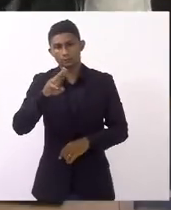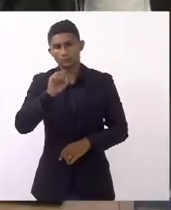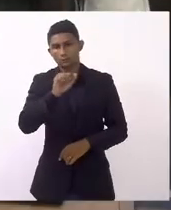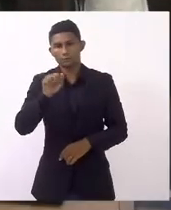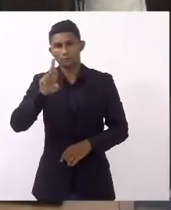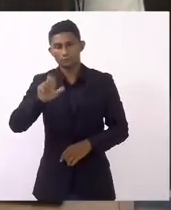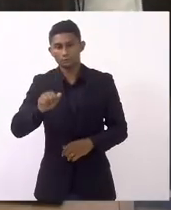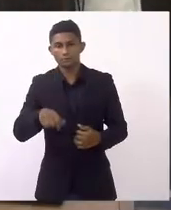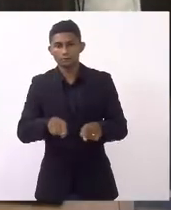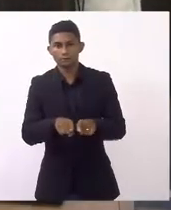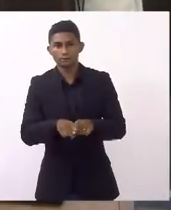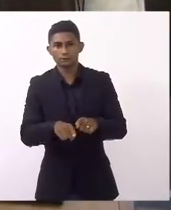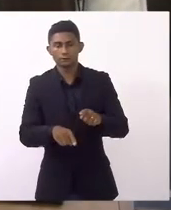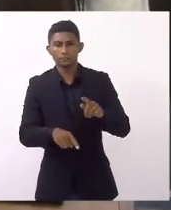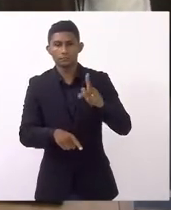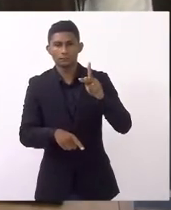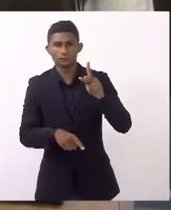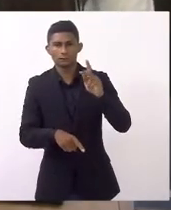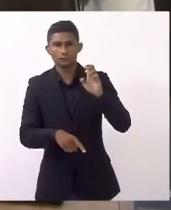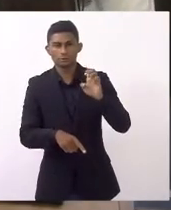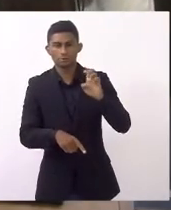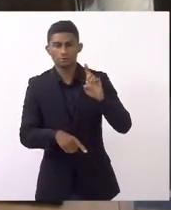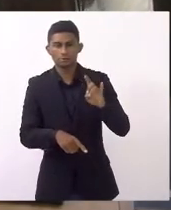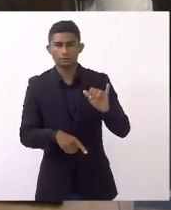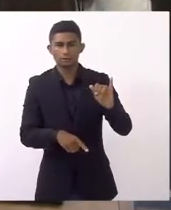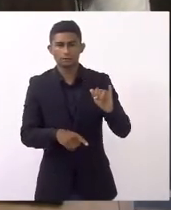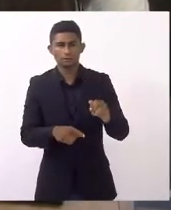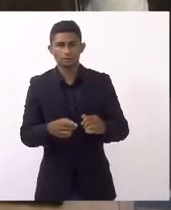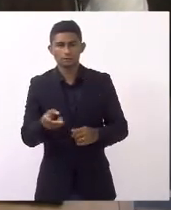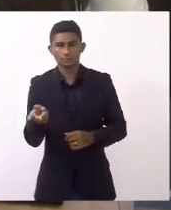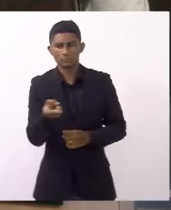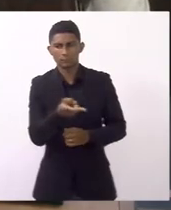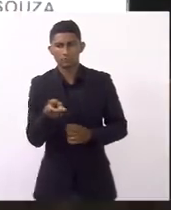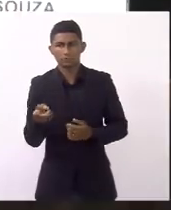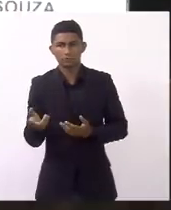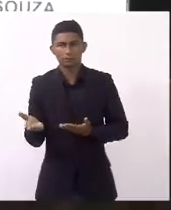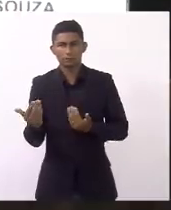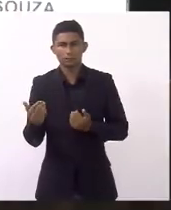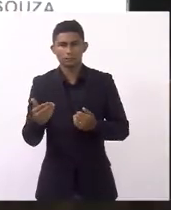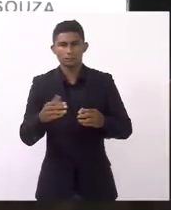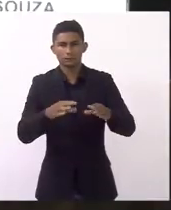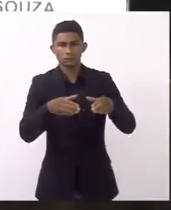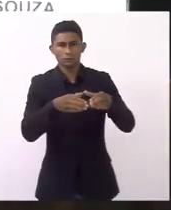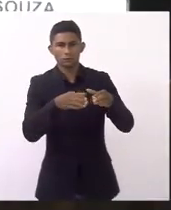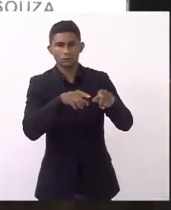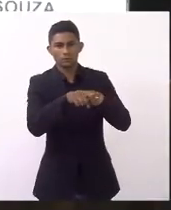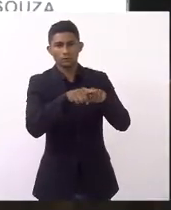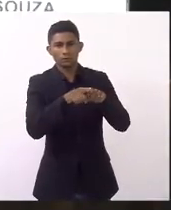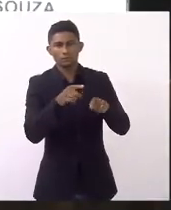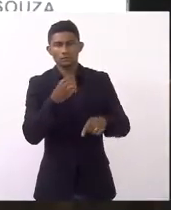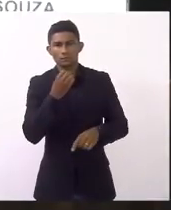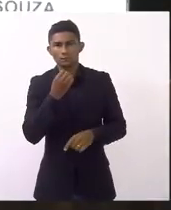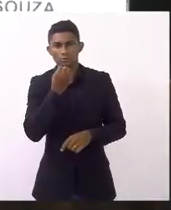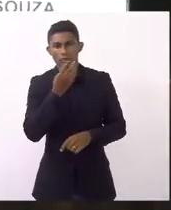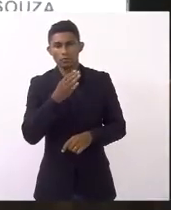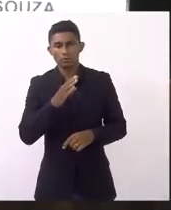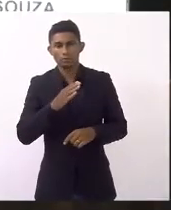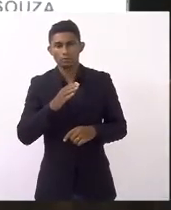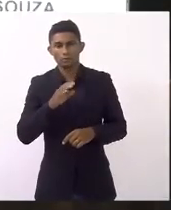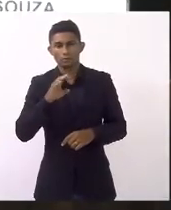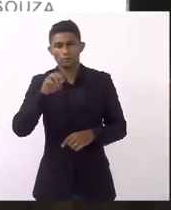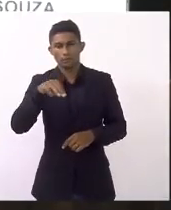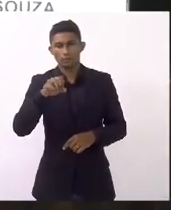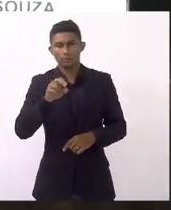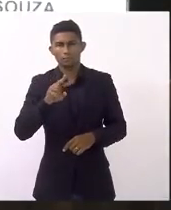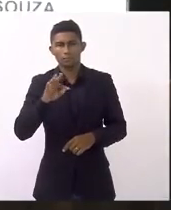EA quedinha de Odé noviços da Irmandade da Boa Morte e quanto recebemos